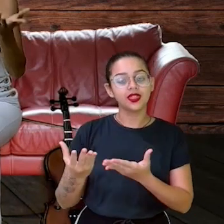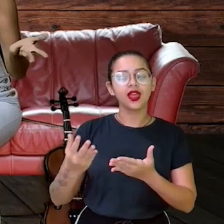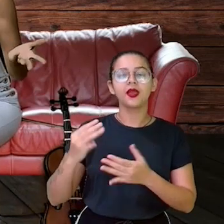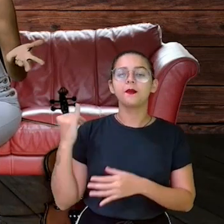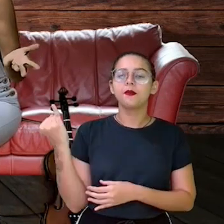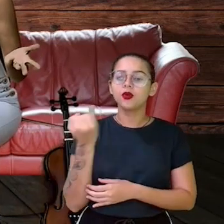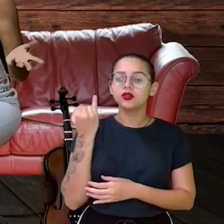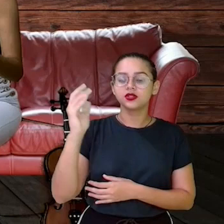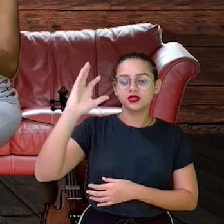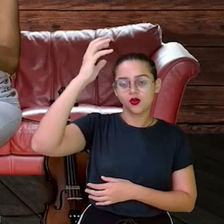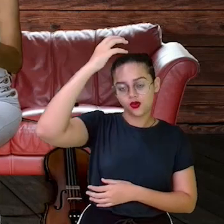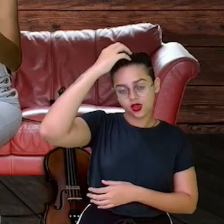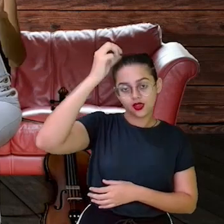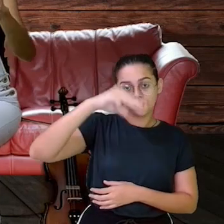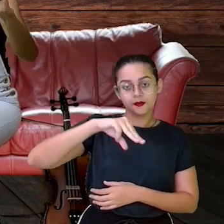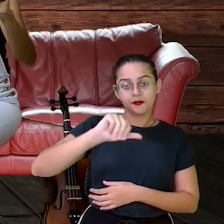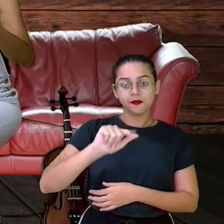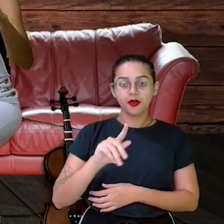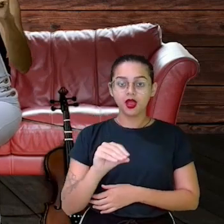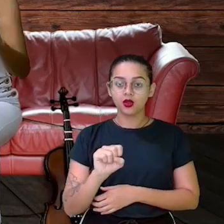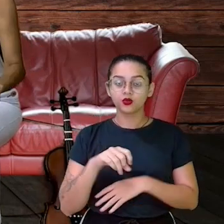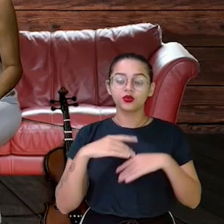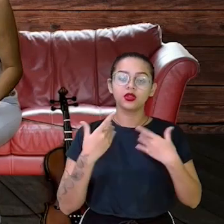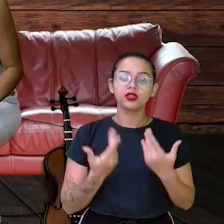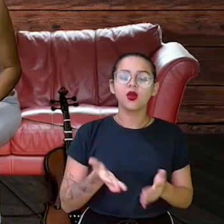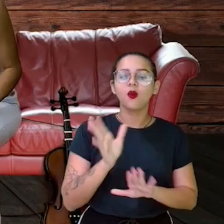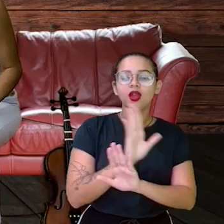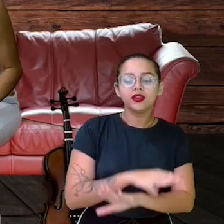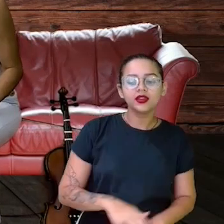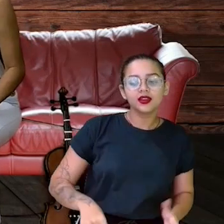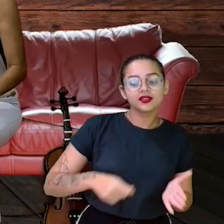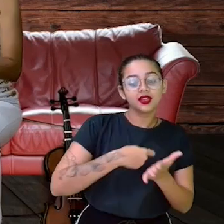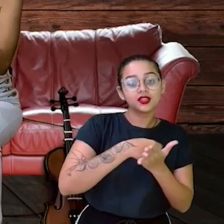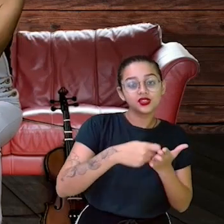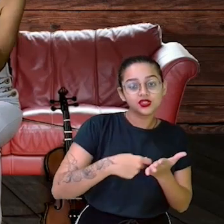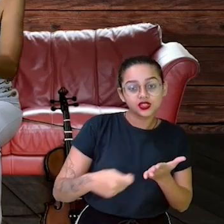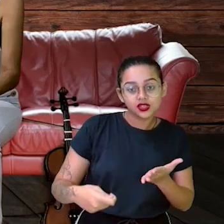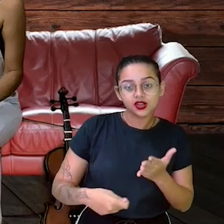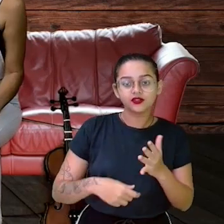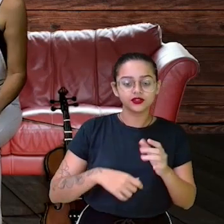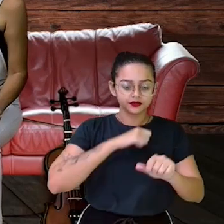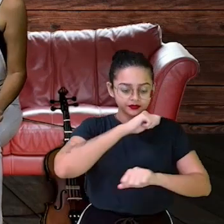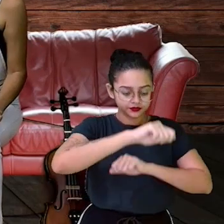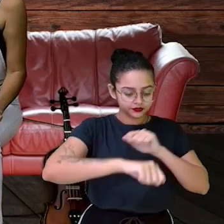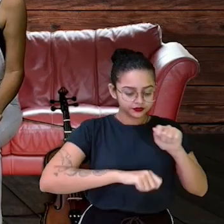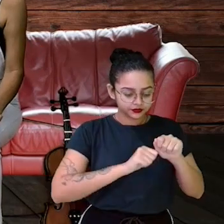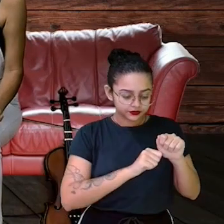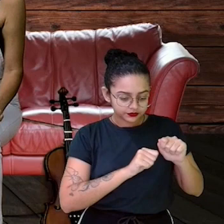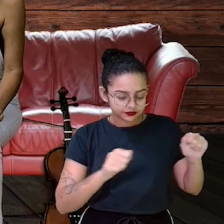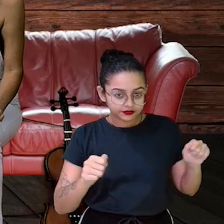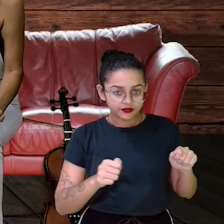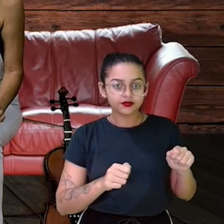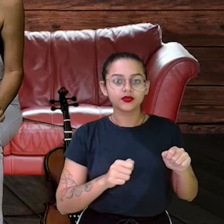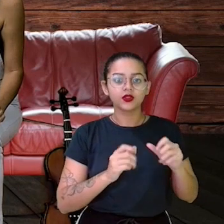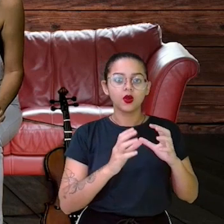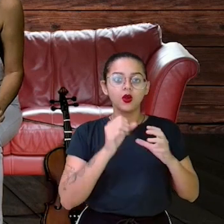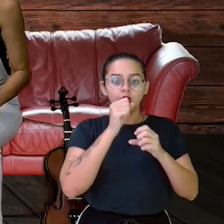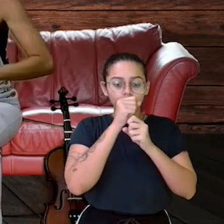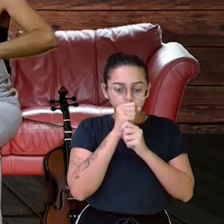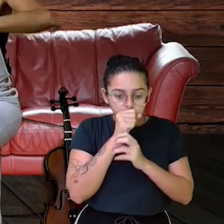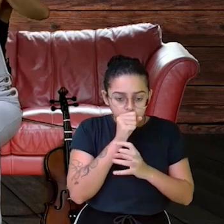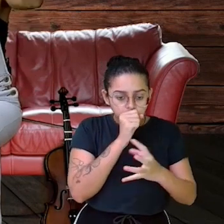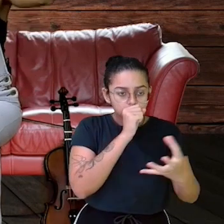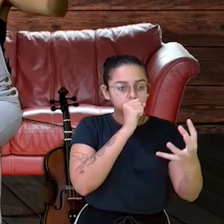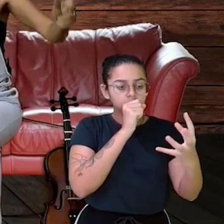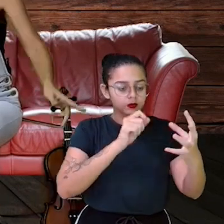reis magos. Então, as crianças escrevem as cartinhas para eles, amarram essas cartinhas num balão de hélio